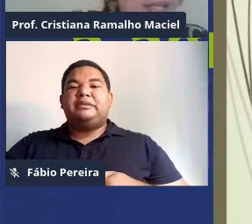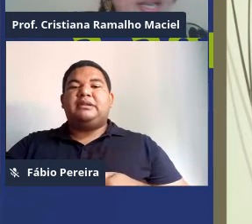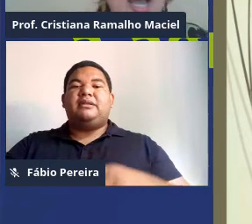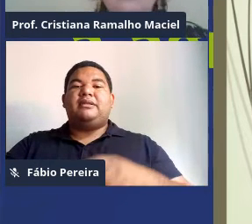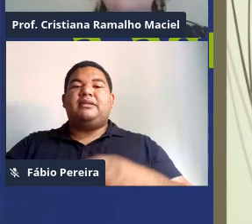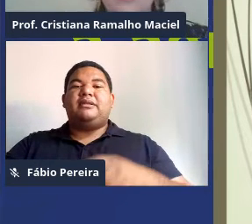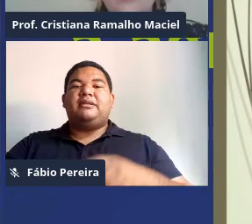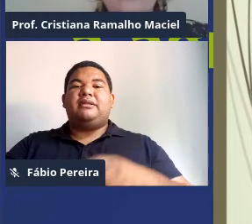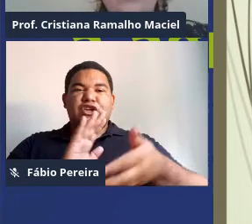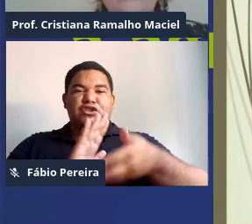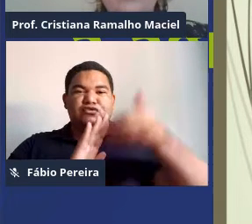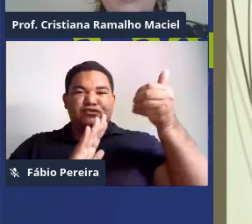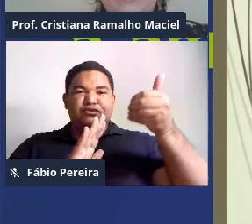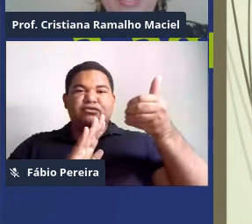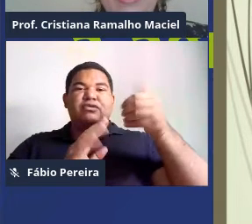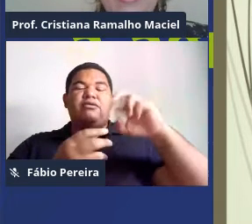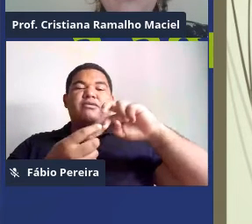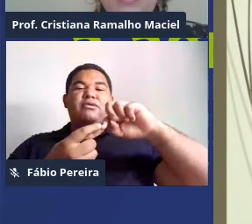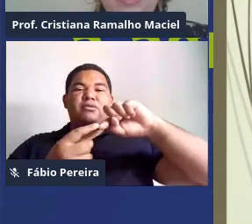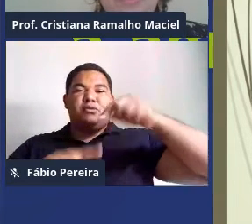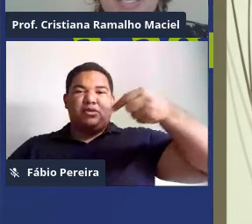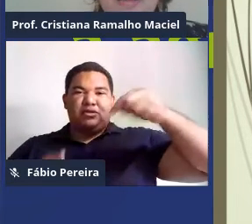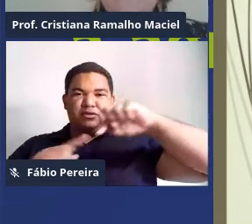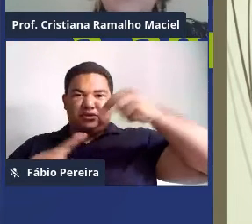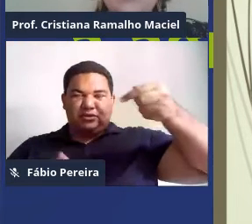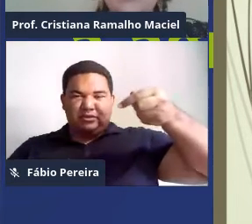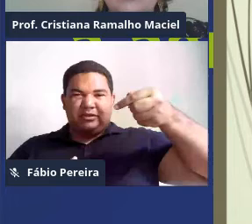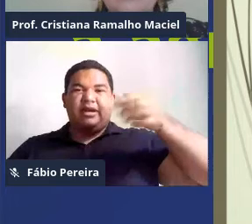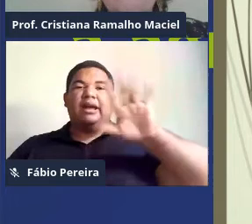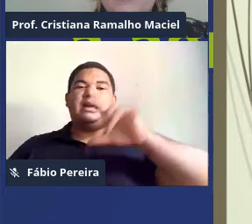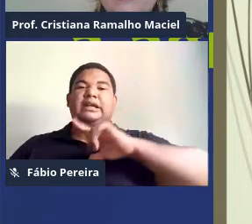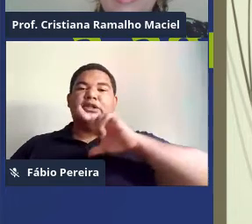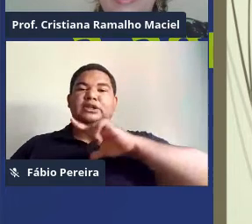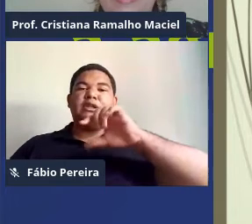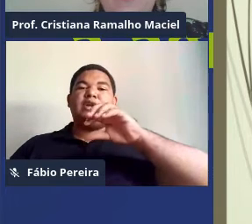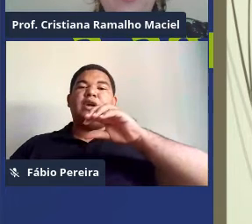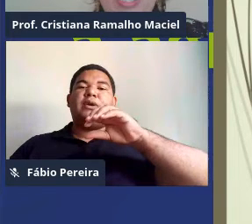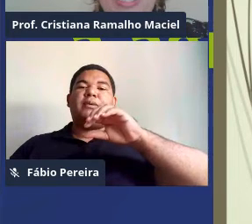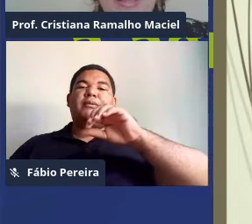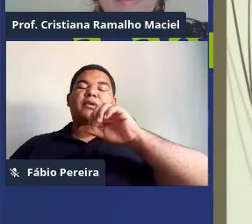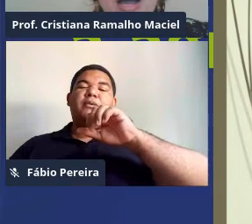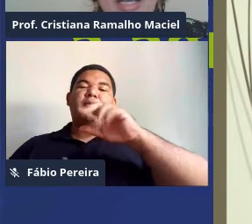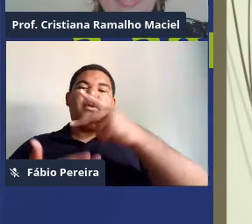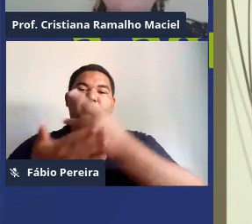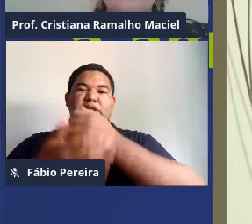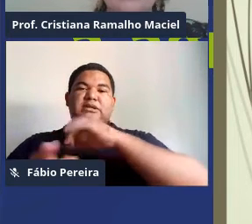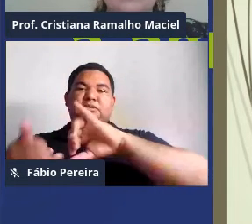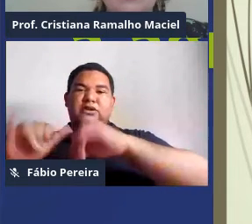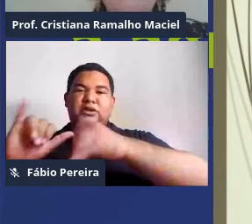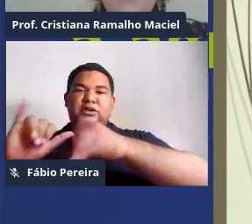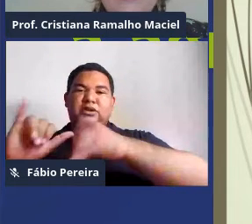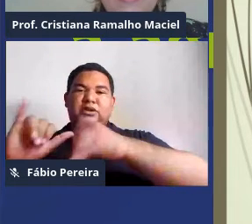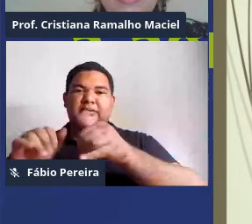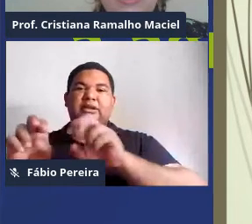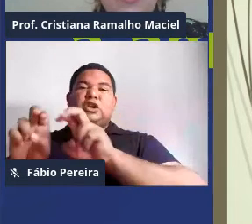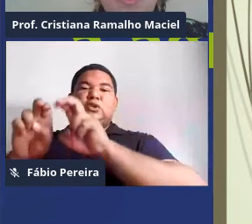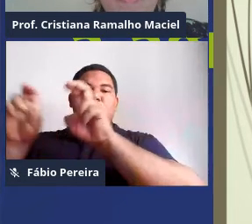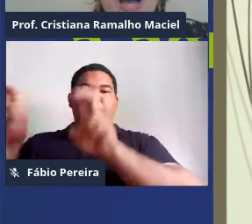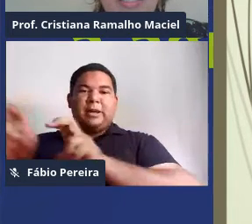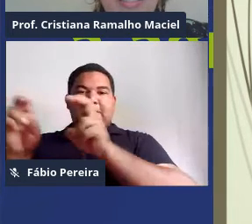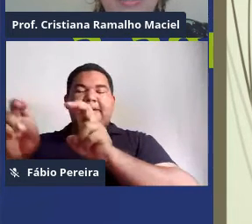do RNA, aí agora eu vou ter uma reação química que vai ser lida por aquela máquina e vai